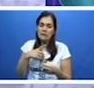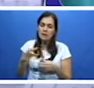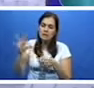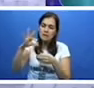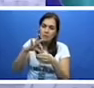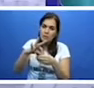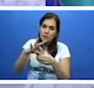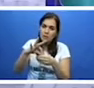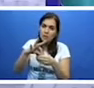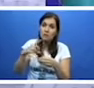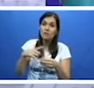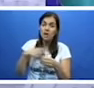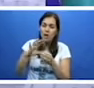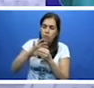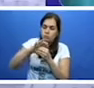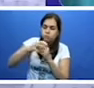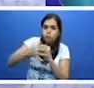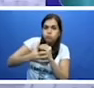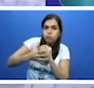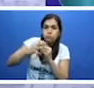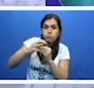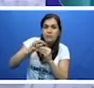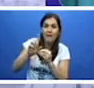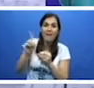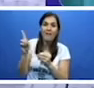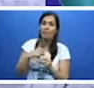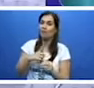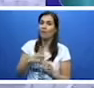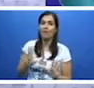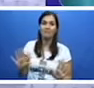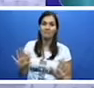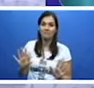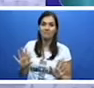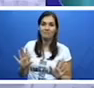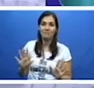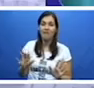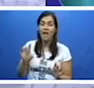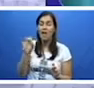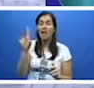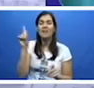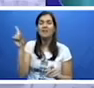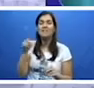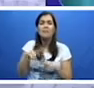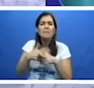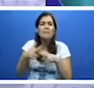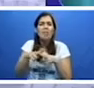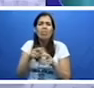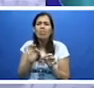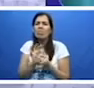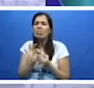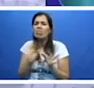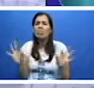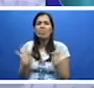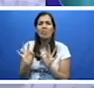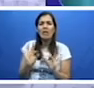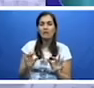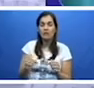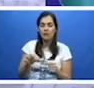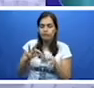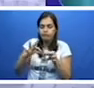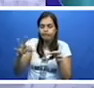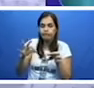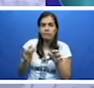lado não esse grupo de plantas ela produz sementes em frutos O que são plantas comida citei adaptados ao ambiente terrestre